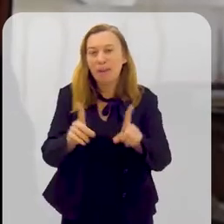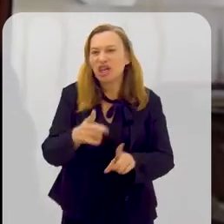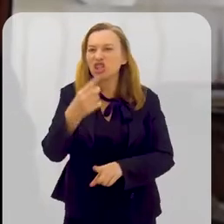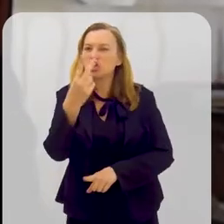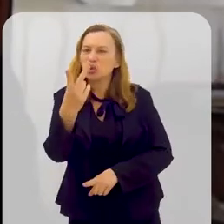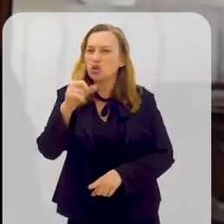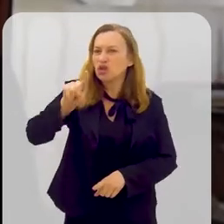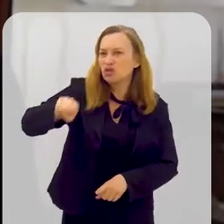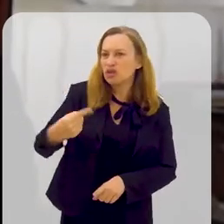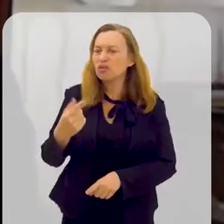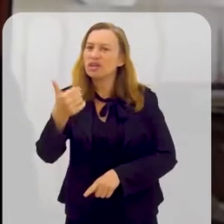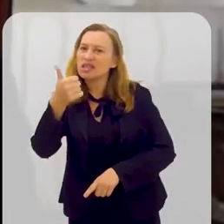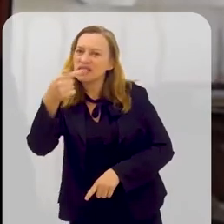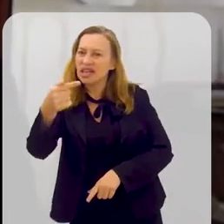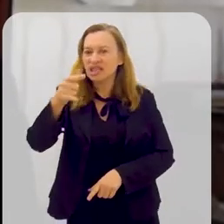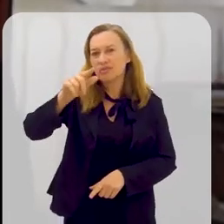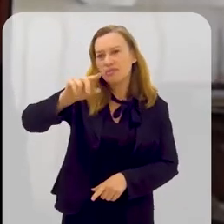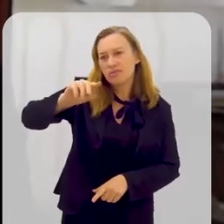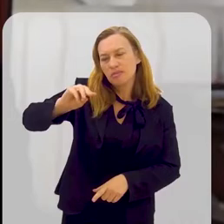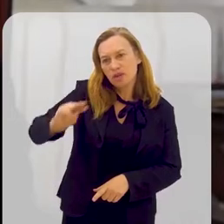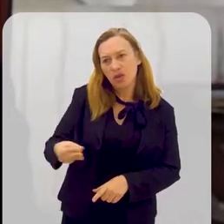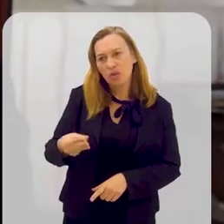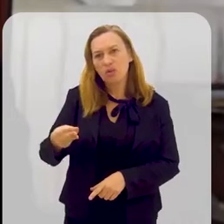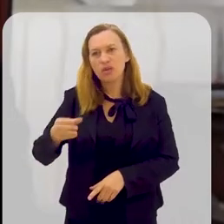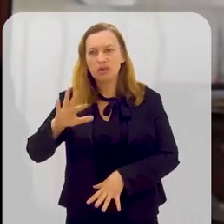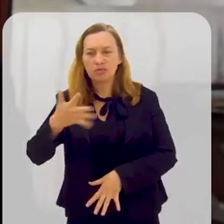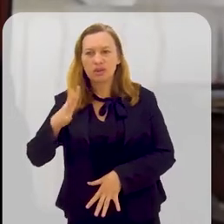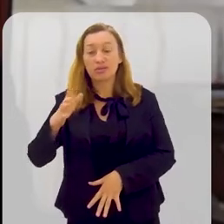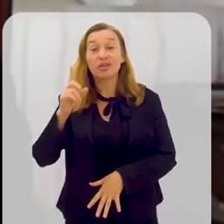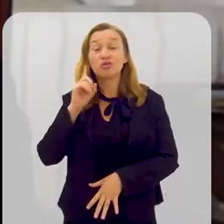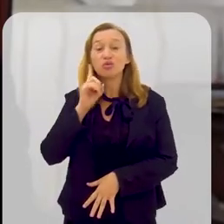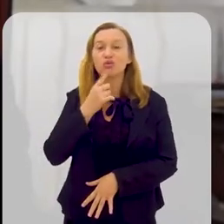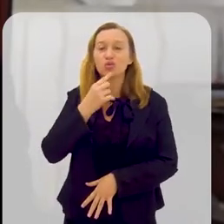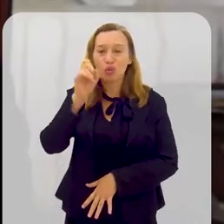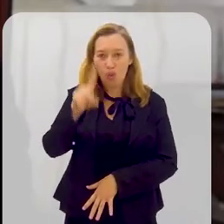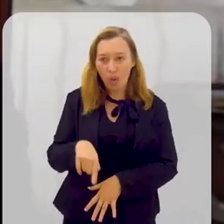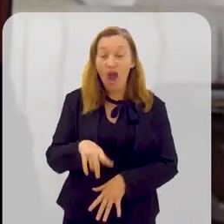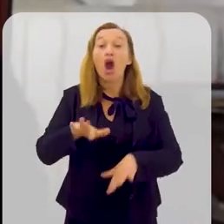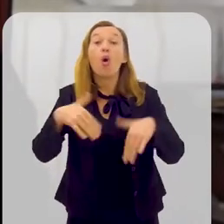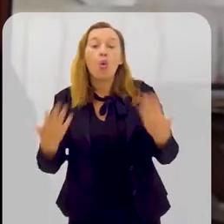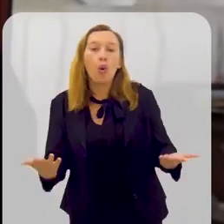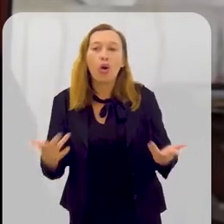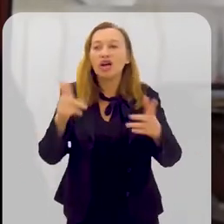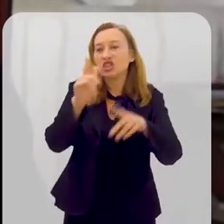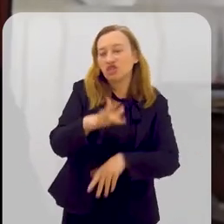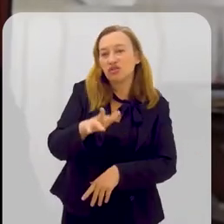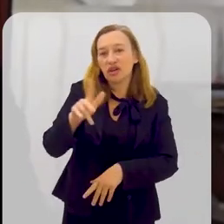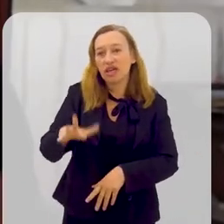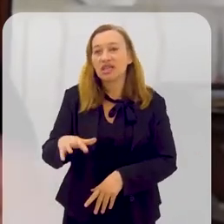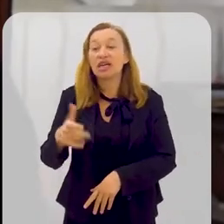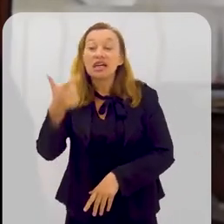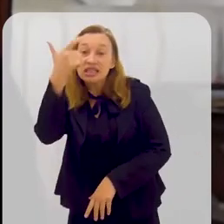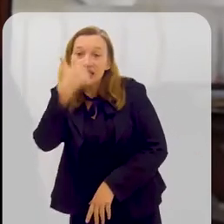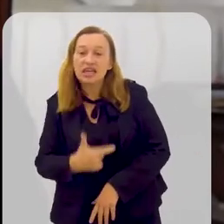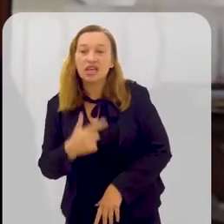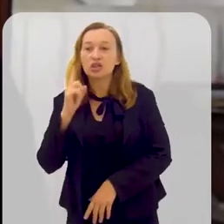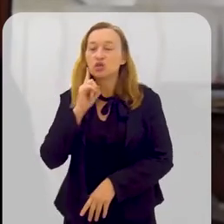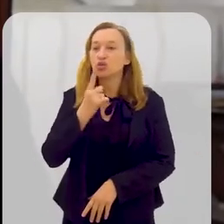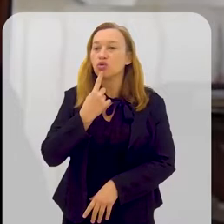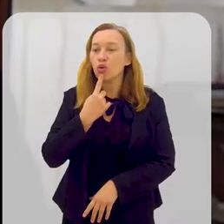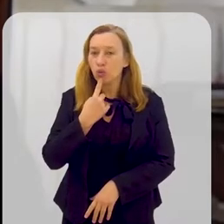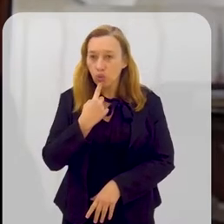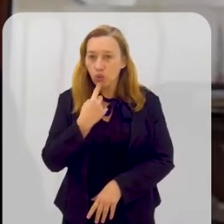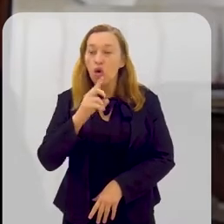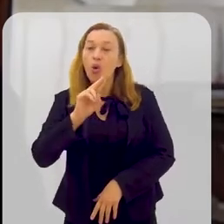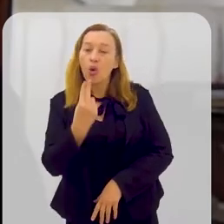apenas 2,7 milhões aproximadamente são surdos Qual é a diferença entre ser